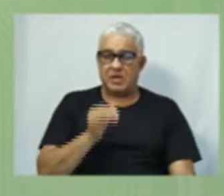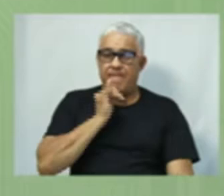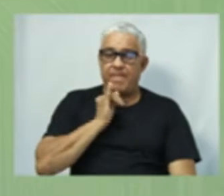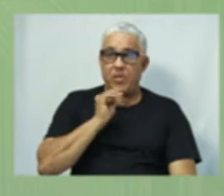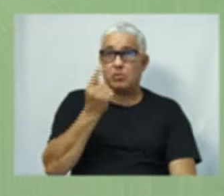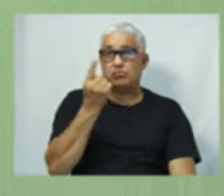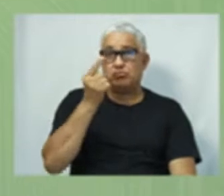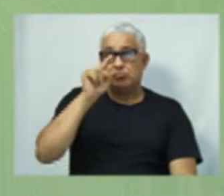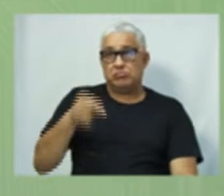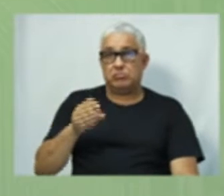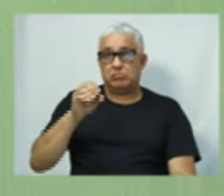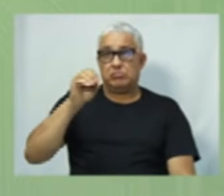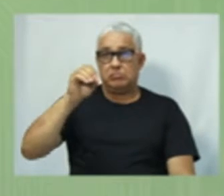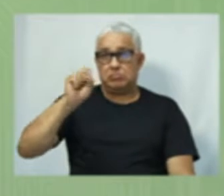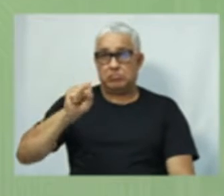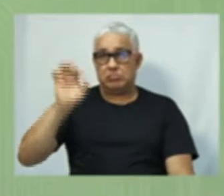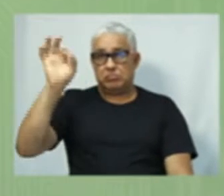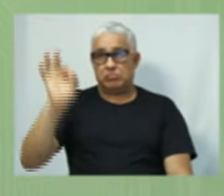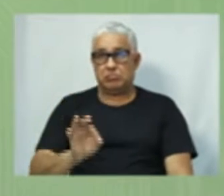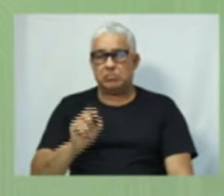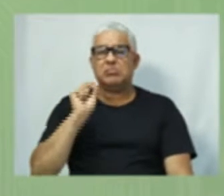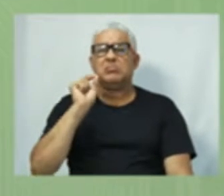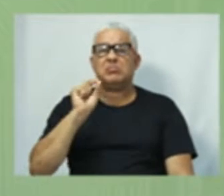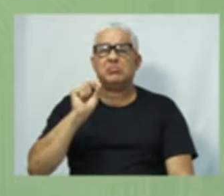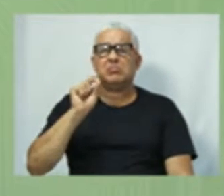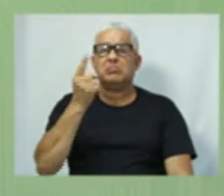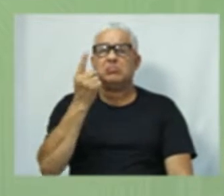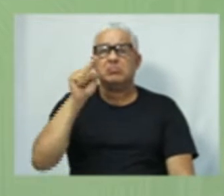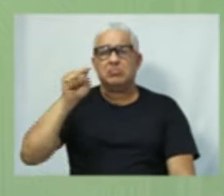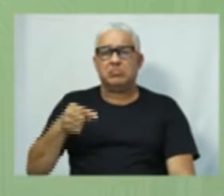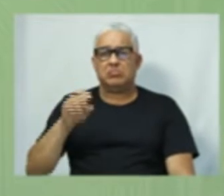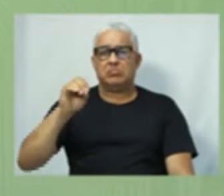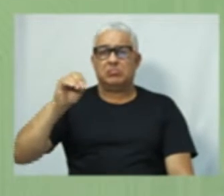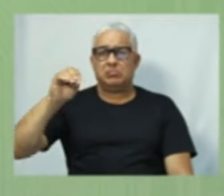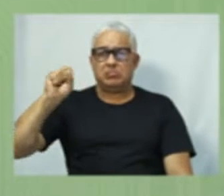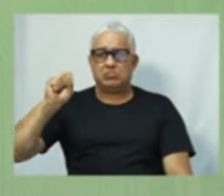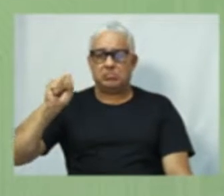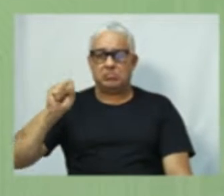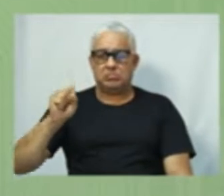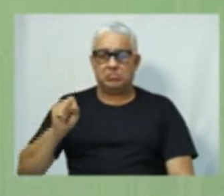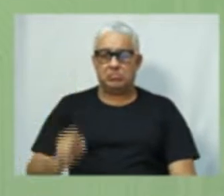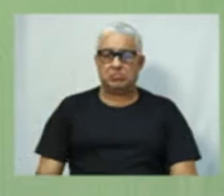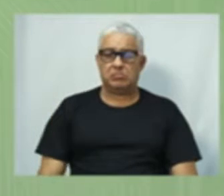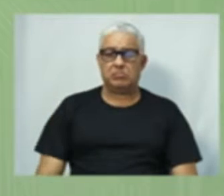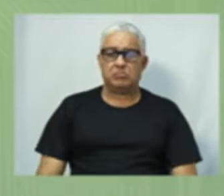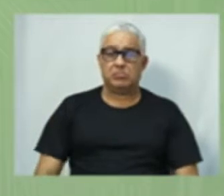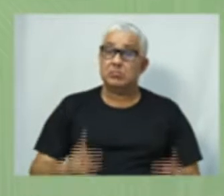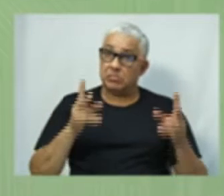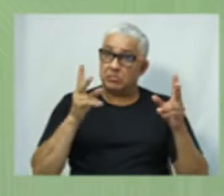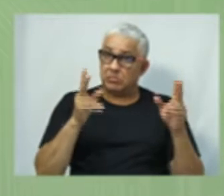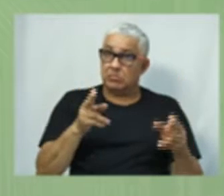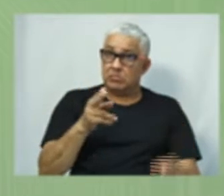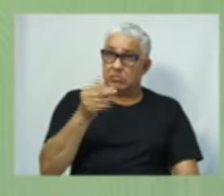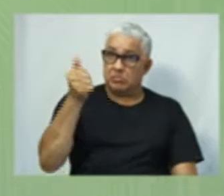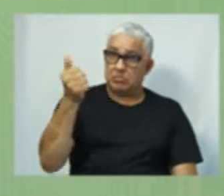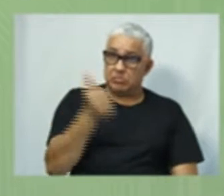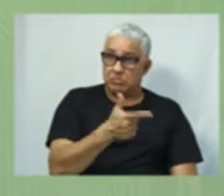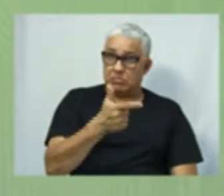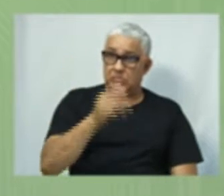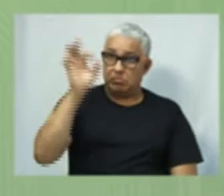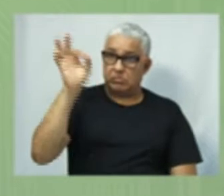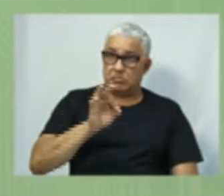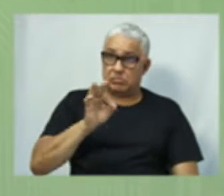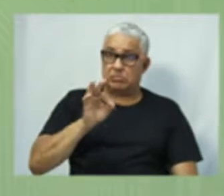1,08%. O que é esse 1,08%? É a mesma coisa que isso aqui. Já no imposto de